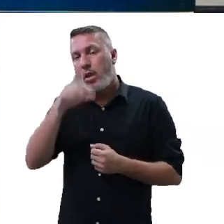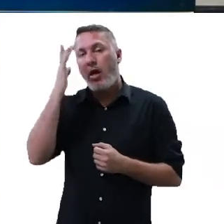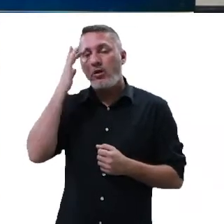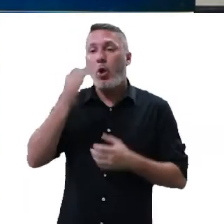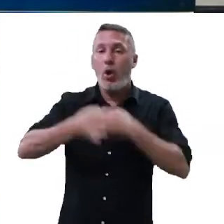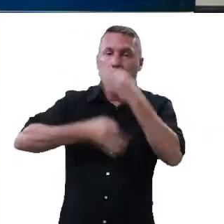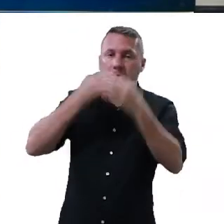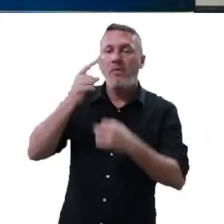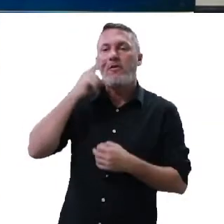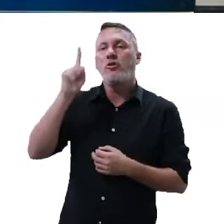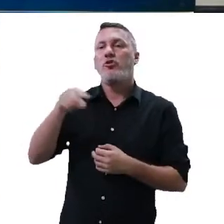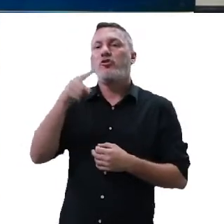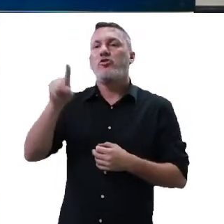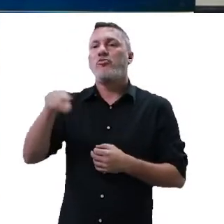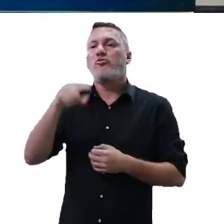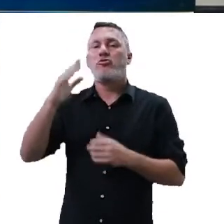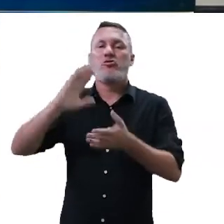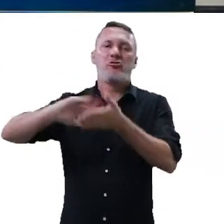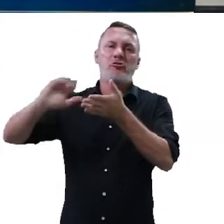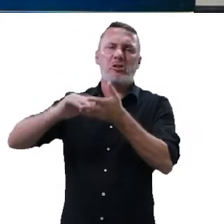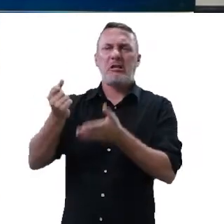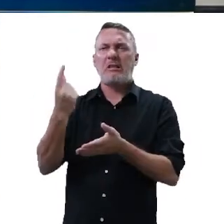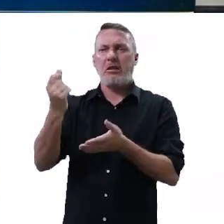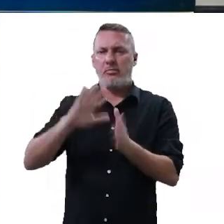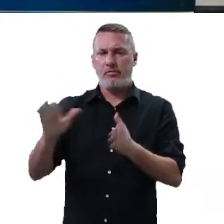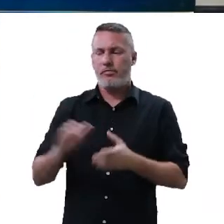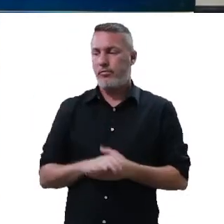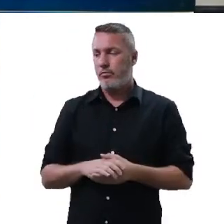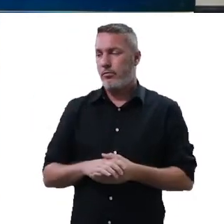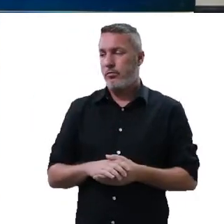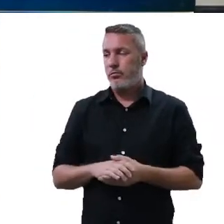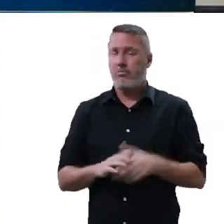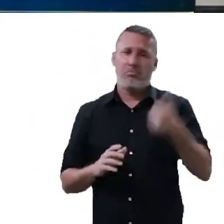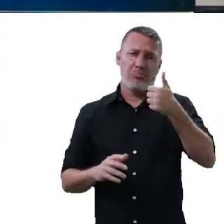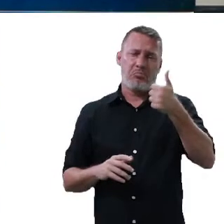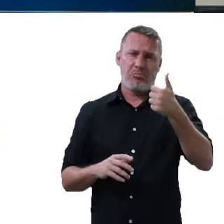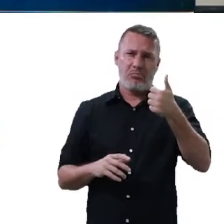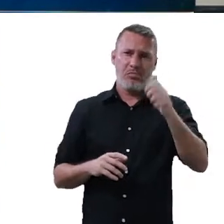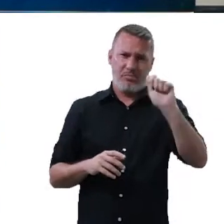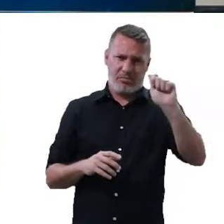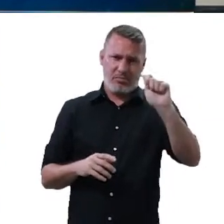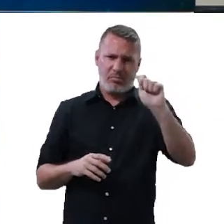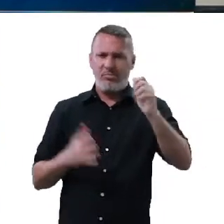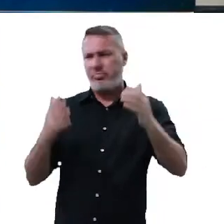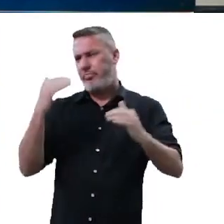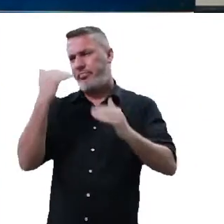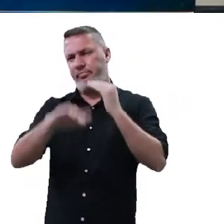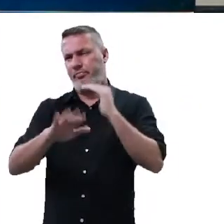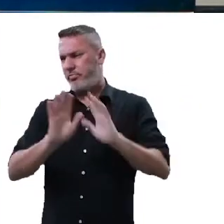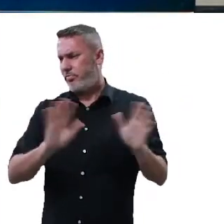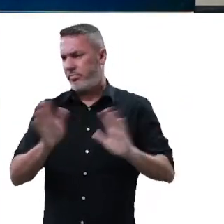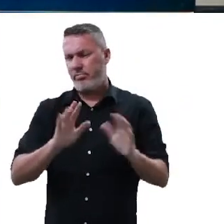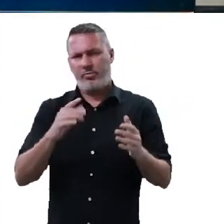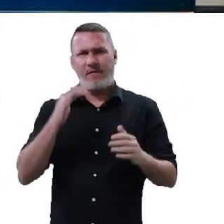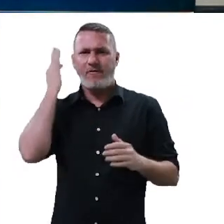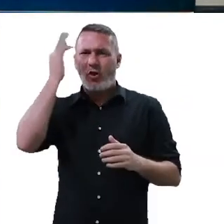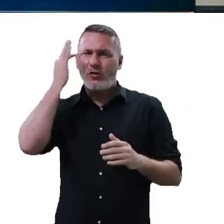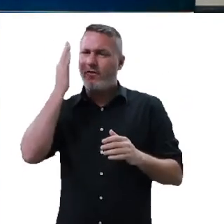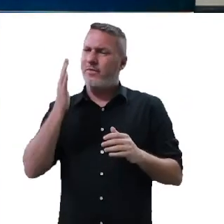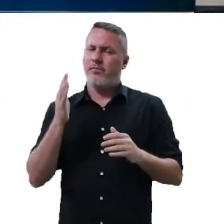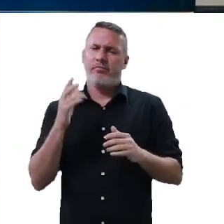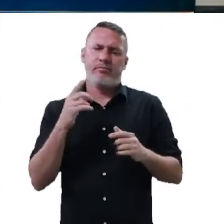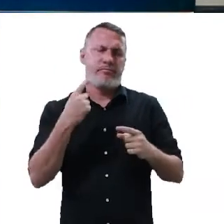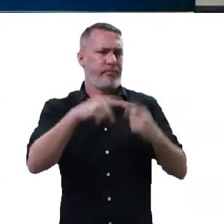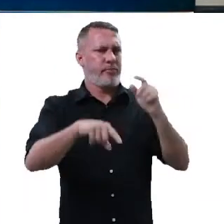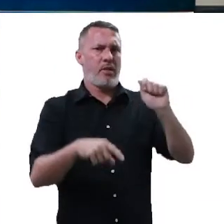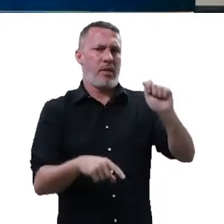eliminando aquelas que a gente achar que são absurdas. Então aí, contemplação da tradição mítica, absurdo. Estou falando de